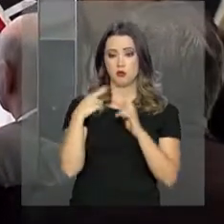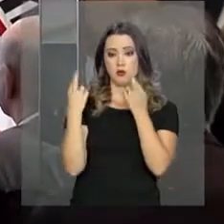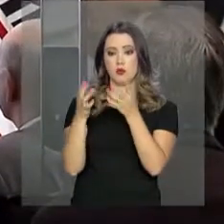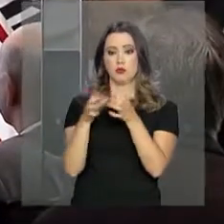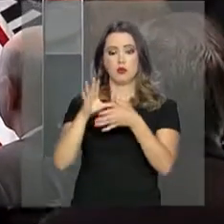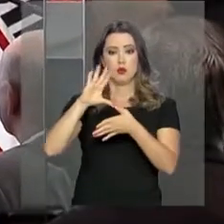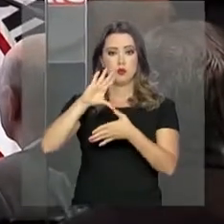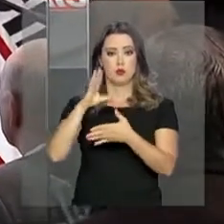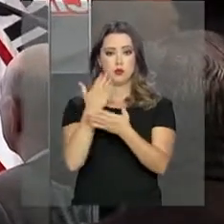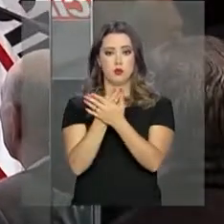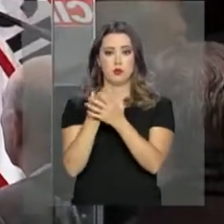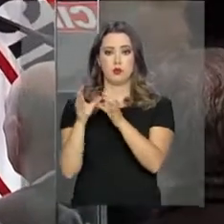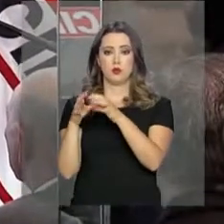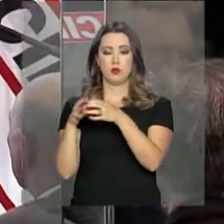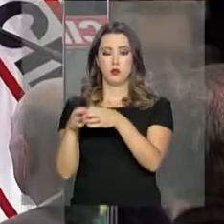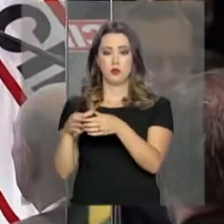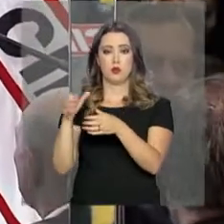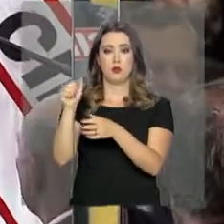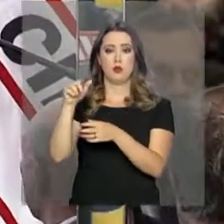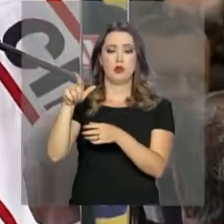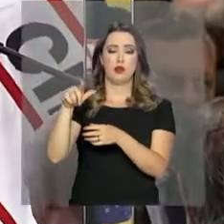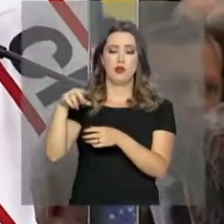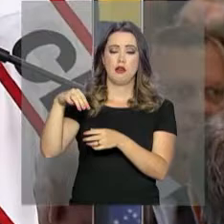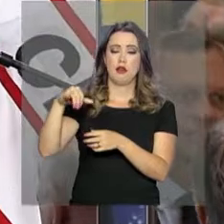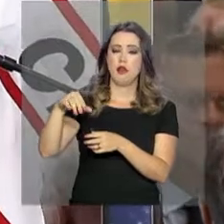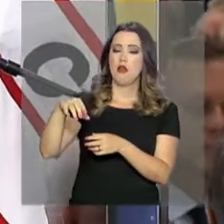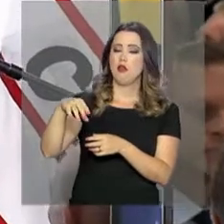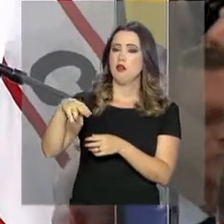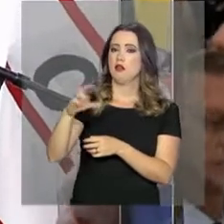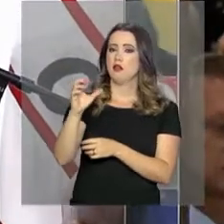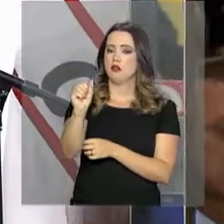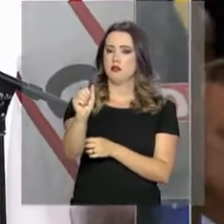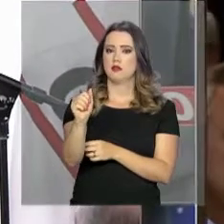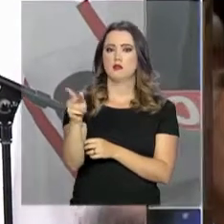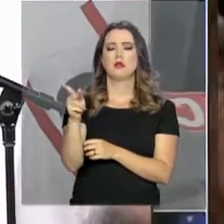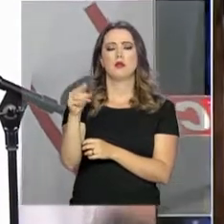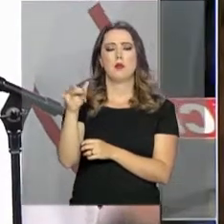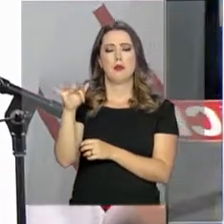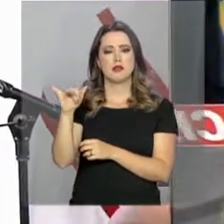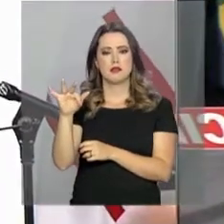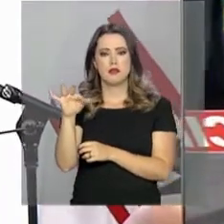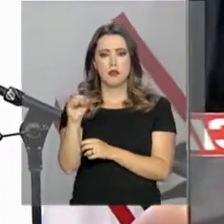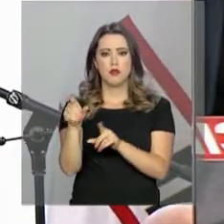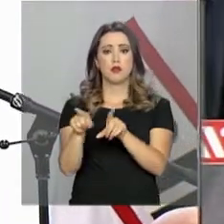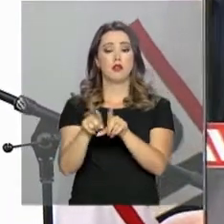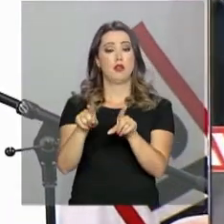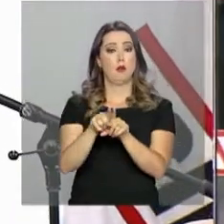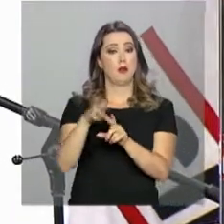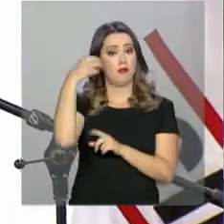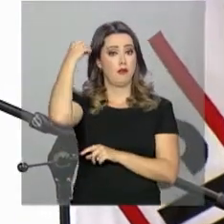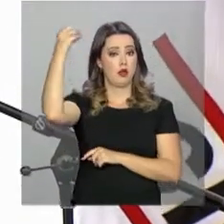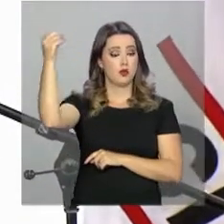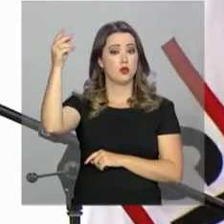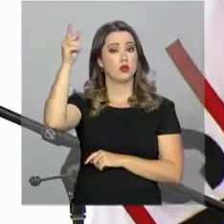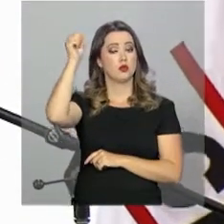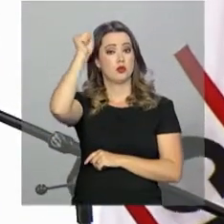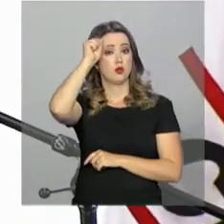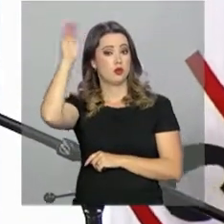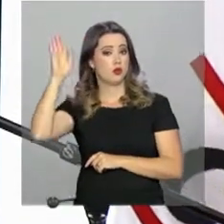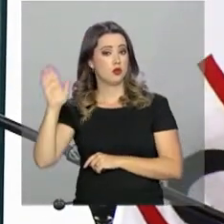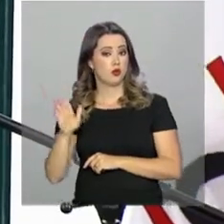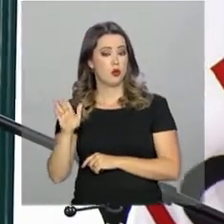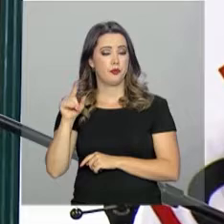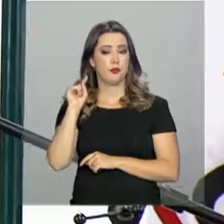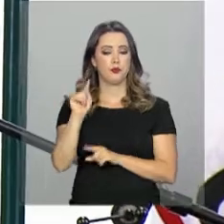do mercosul ea aliança do pacífico e também para a áfrica do sul onde se reuniu com os chefes dos países do brics